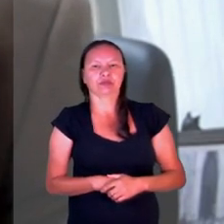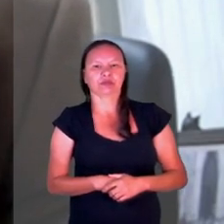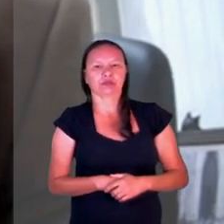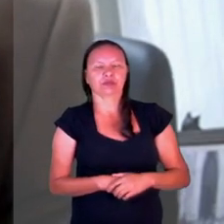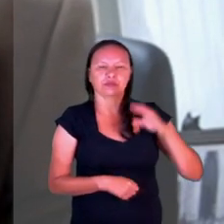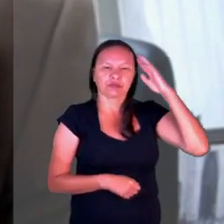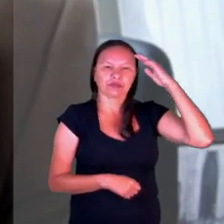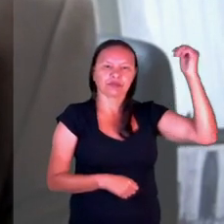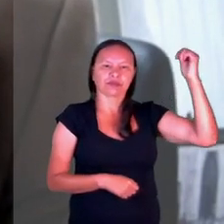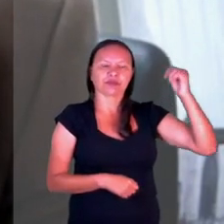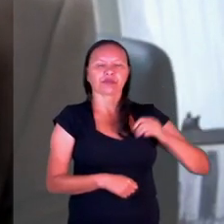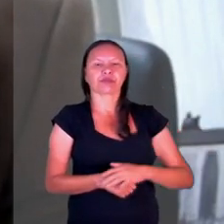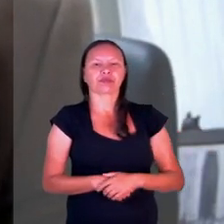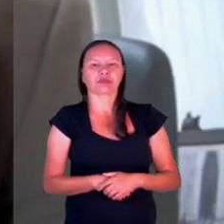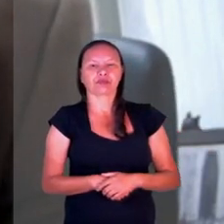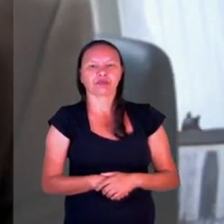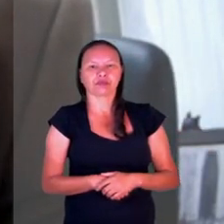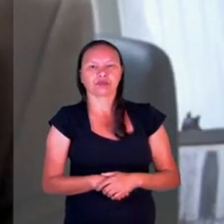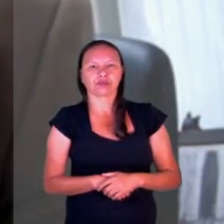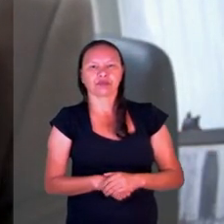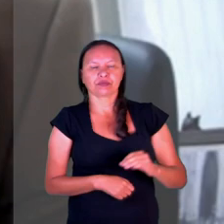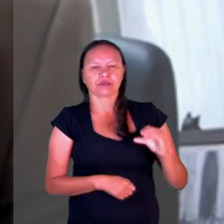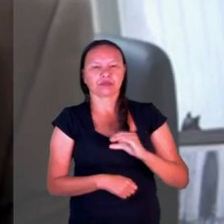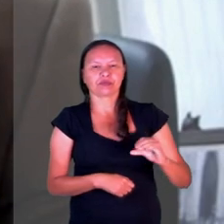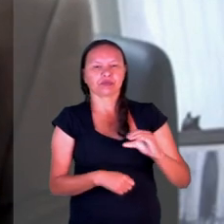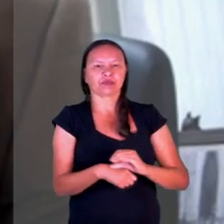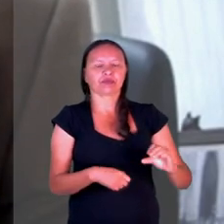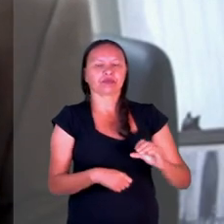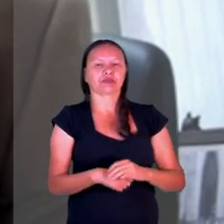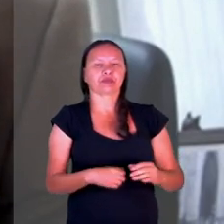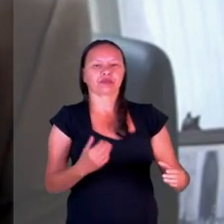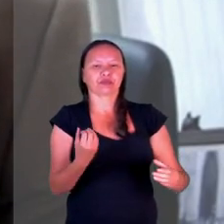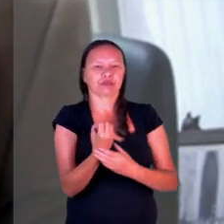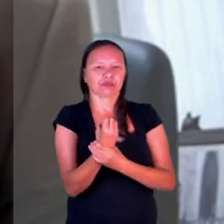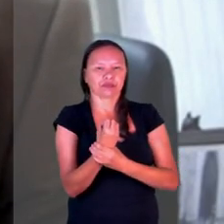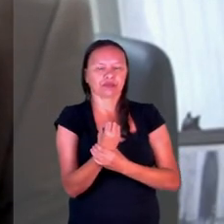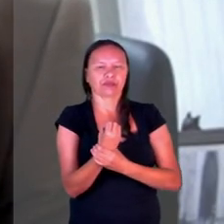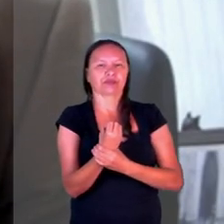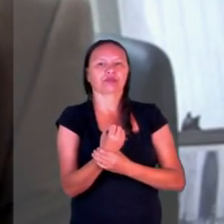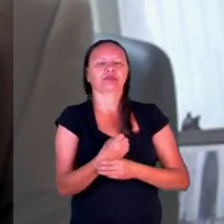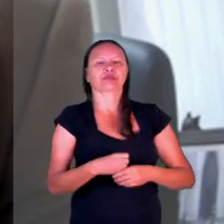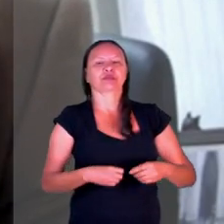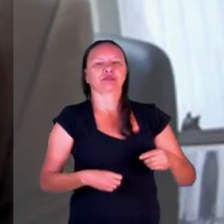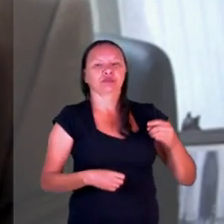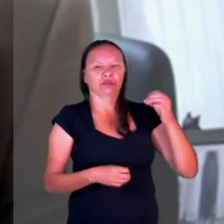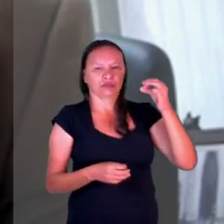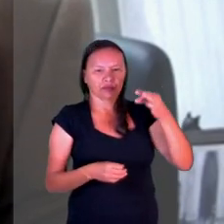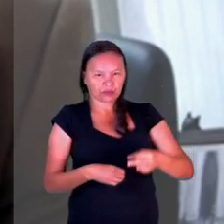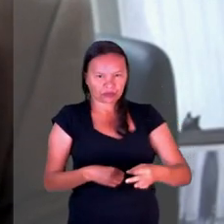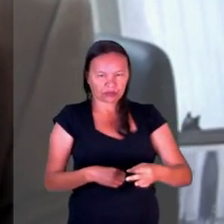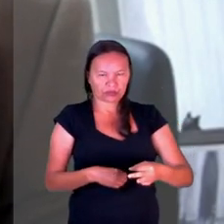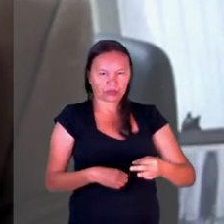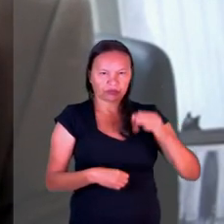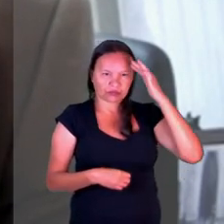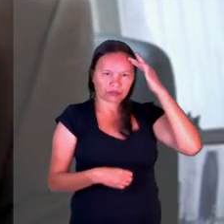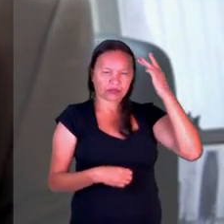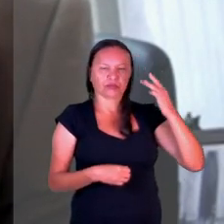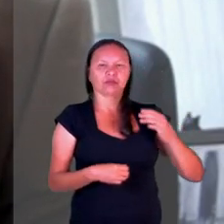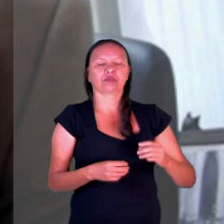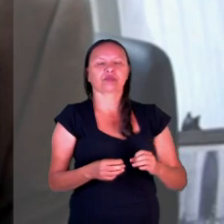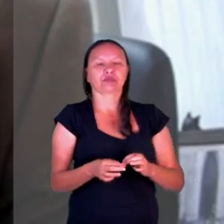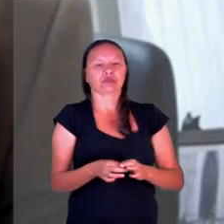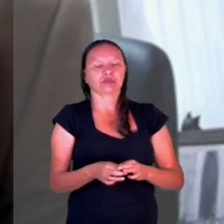Lembrando que incumbe ao Ministério Público não só a defesa da ordem jurídica e dos interesses sociais individuais